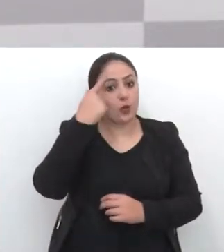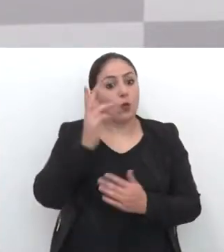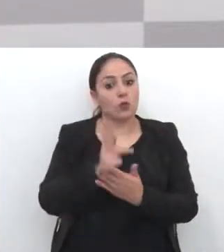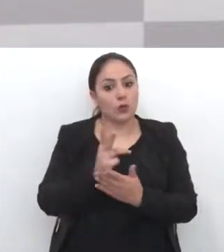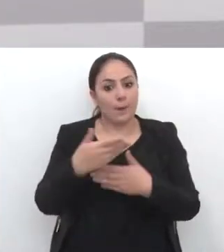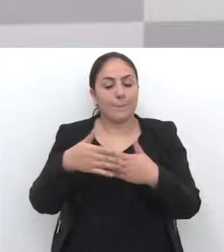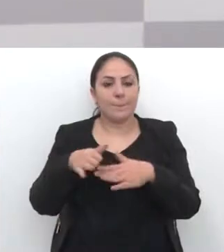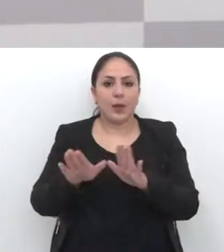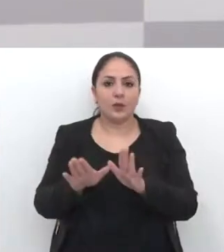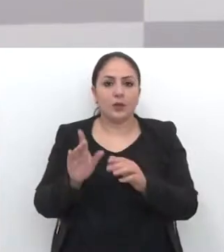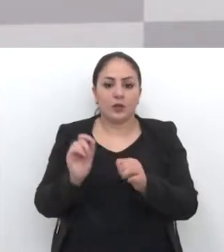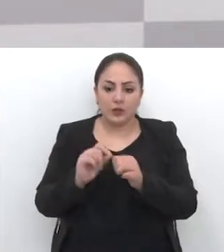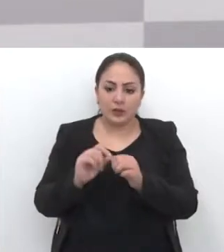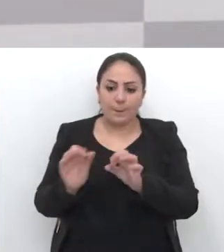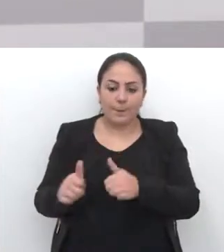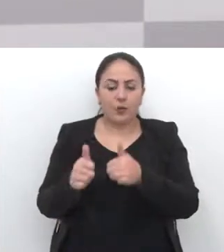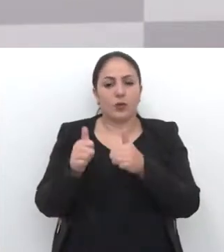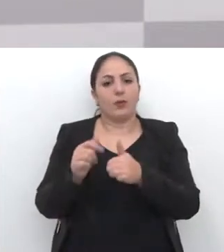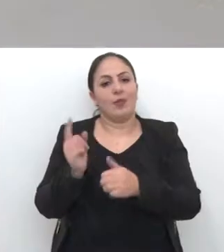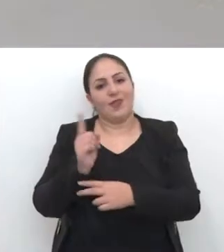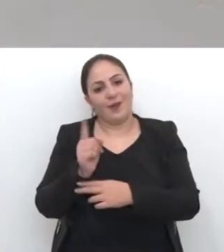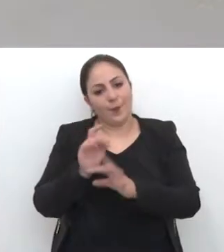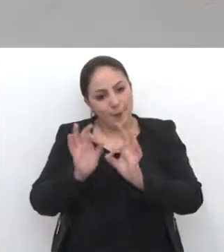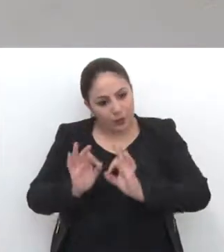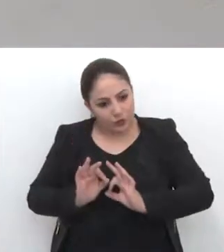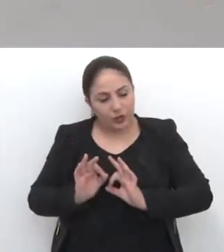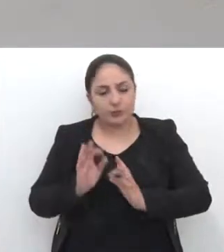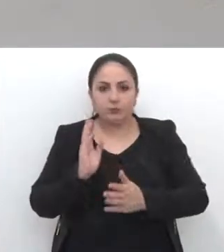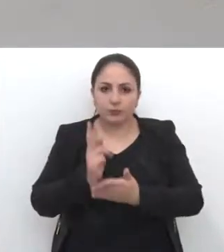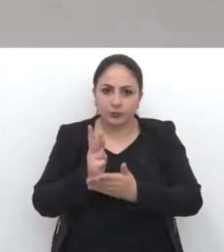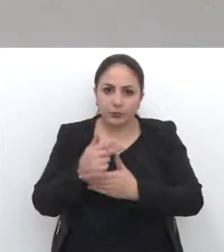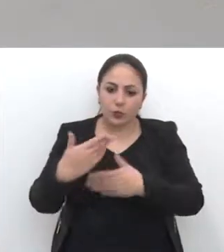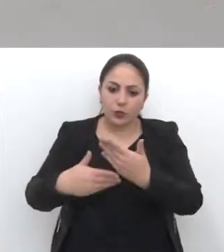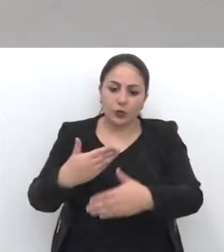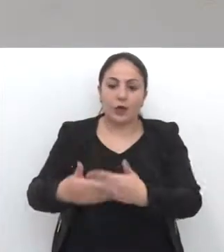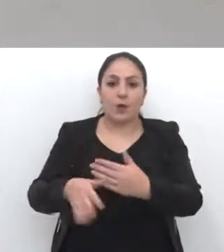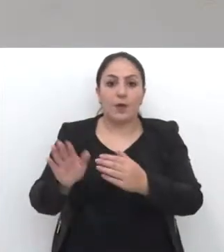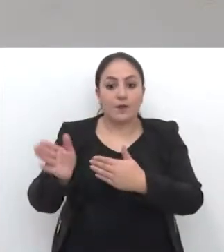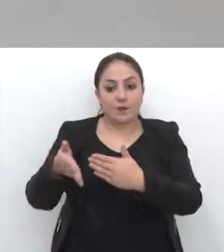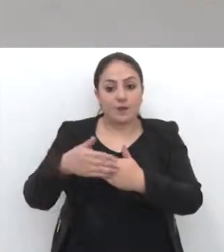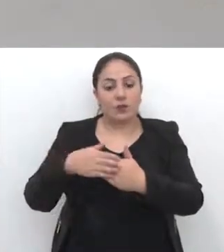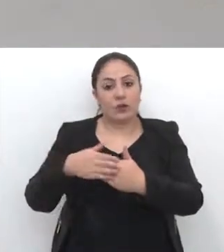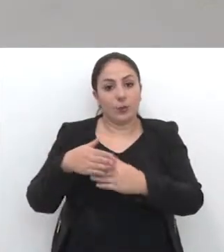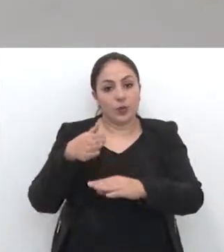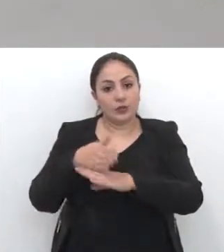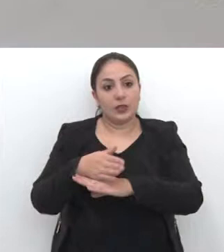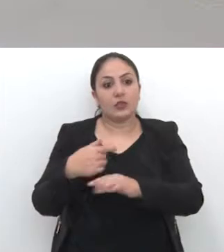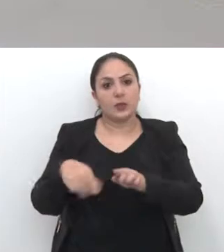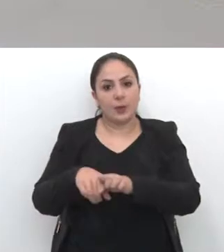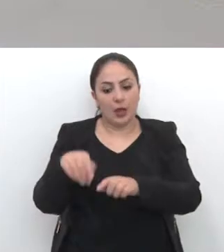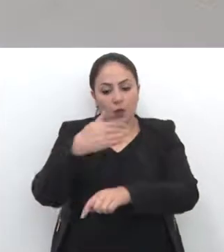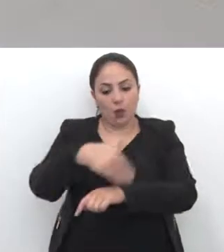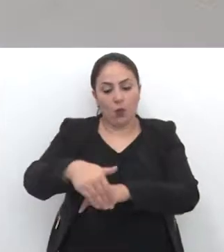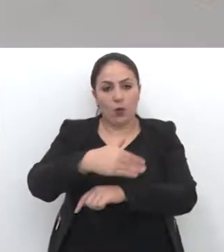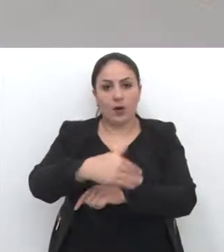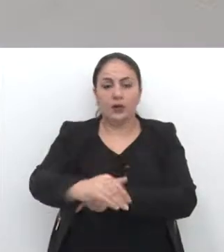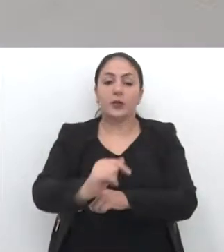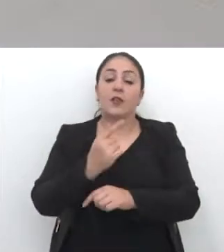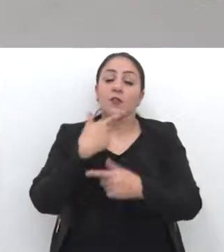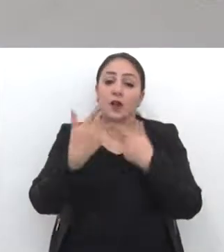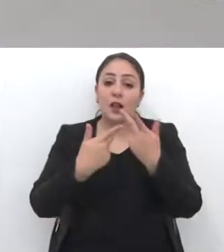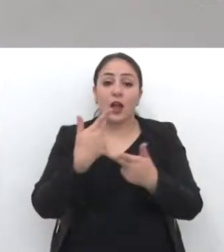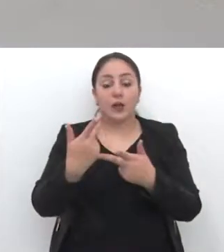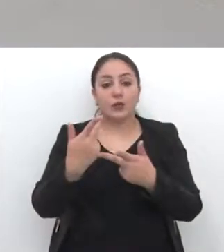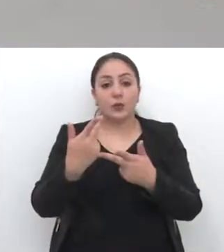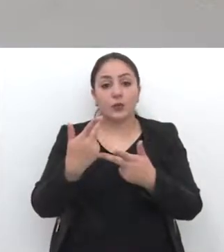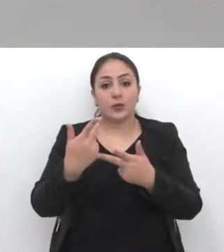que continuaria aberto e seriam feitas melhorias. Não, o projeto está em execução para fechamento do acesso e das vias, e o